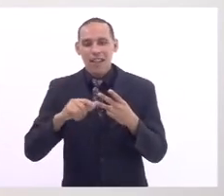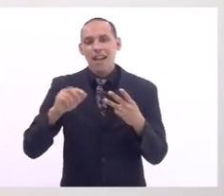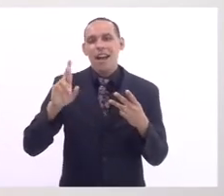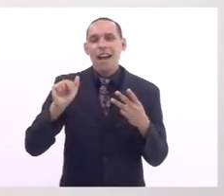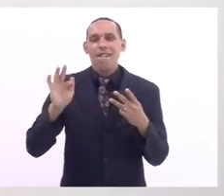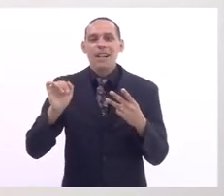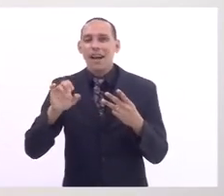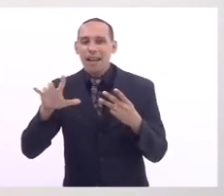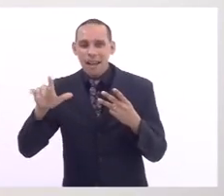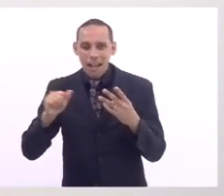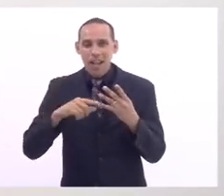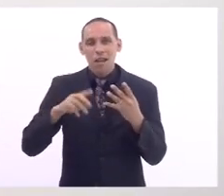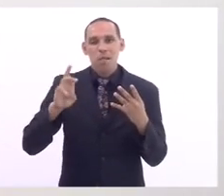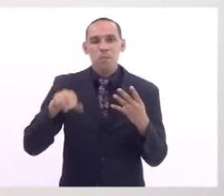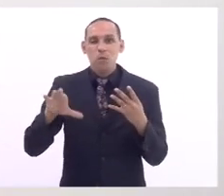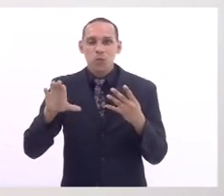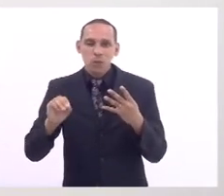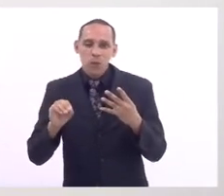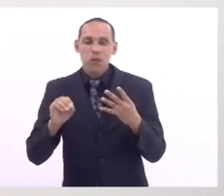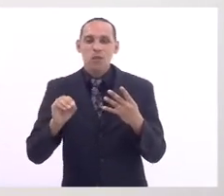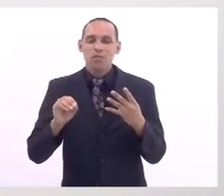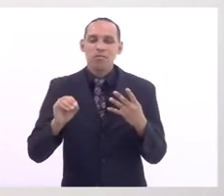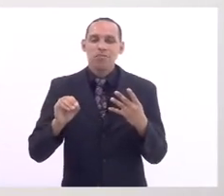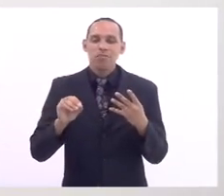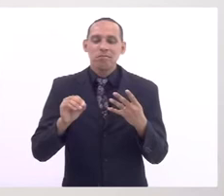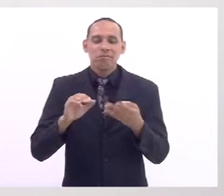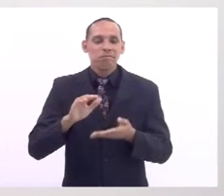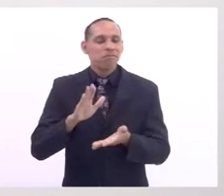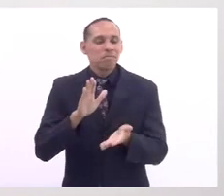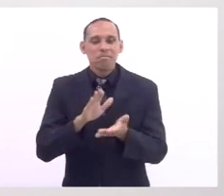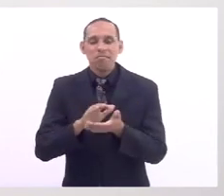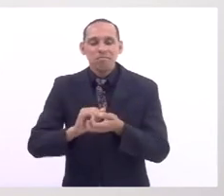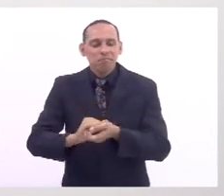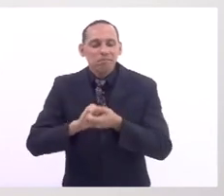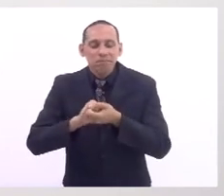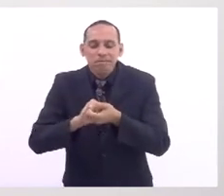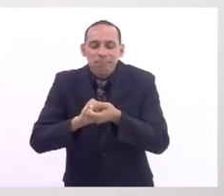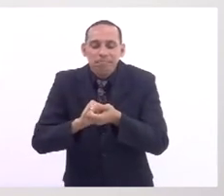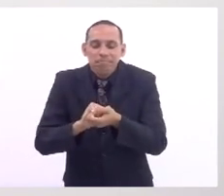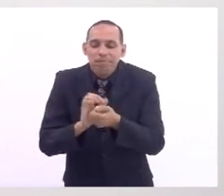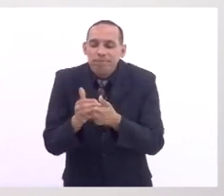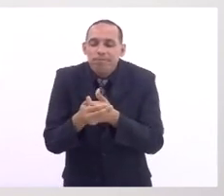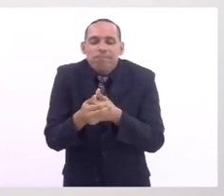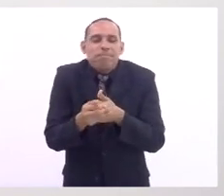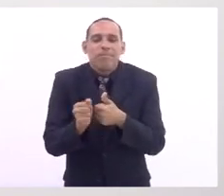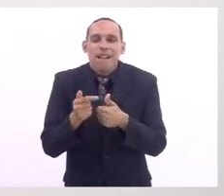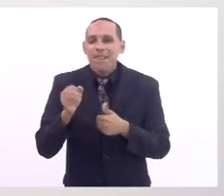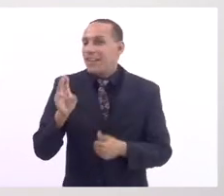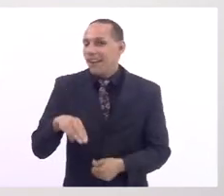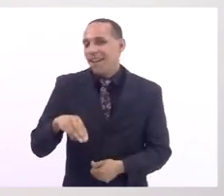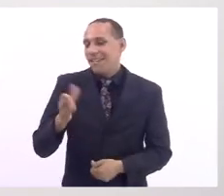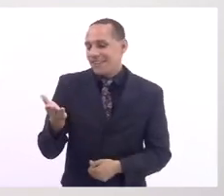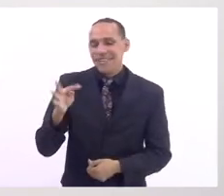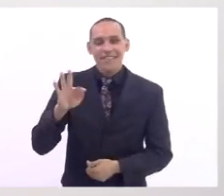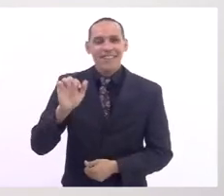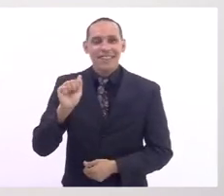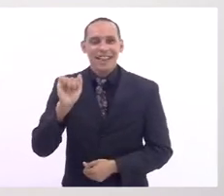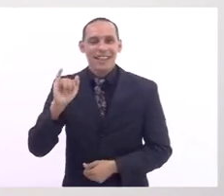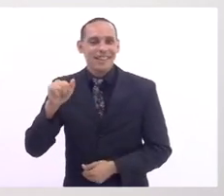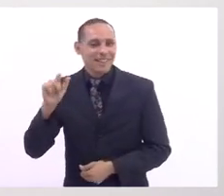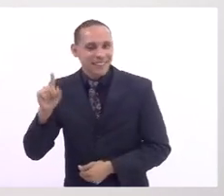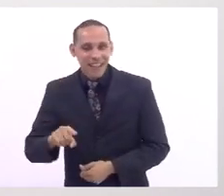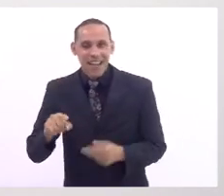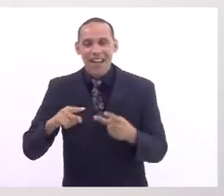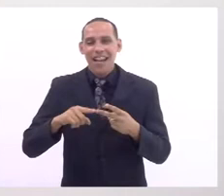Bruno Sobral fazer um comprimento muito afetuoso muito fraterno a Tainá arrumar o